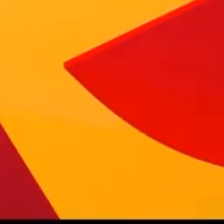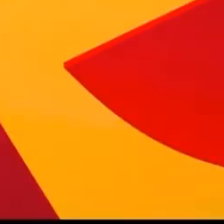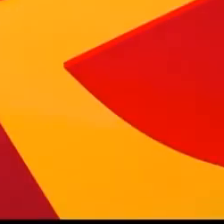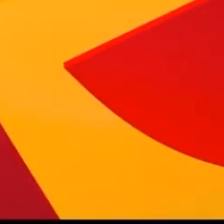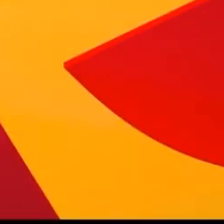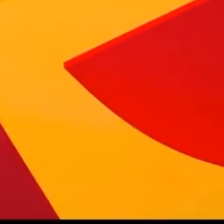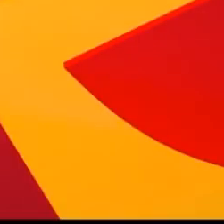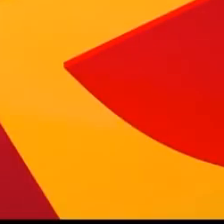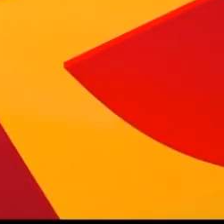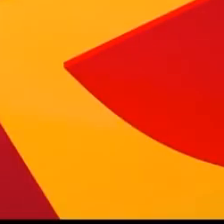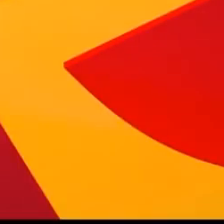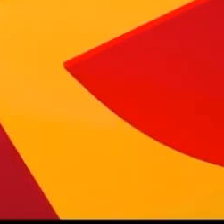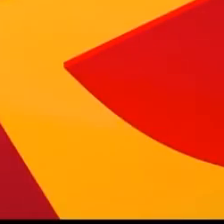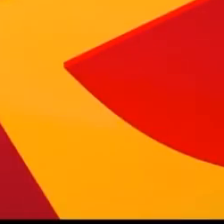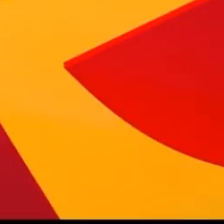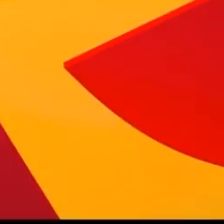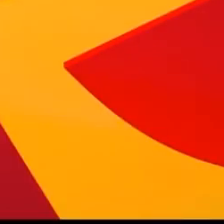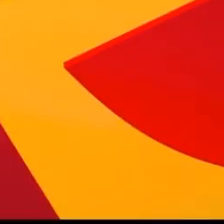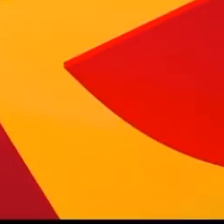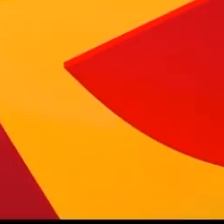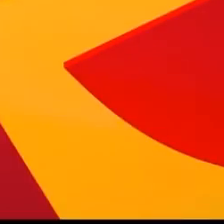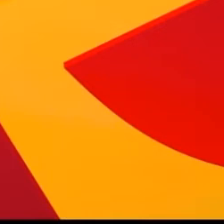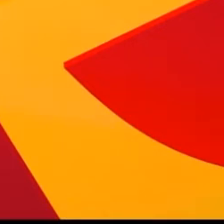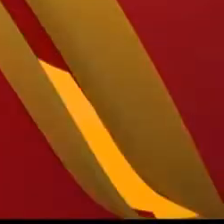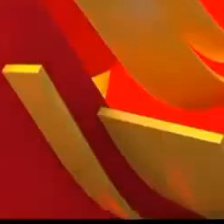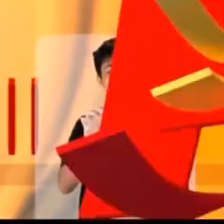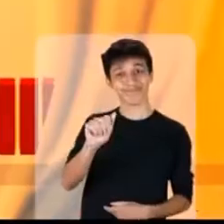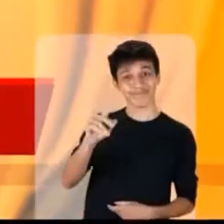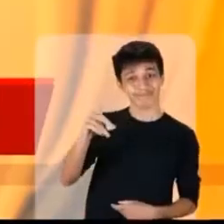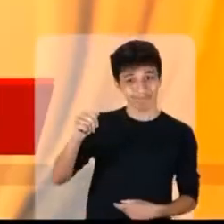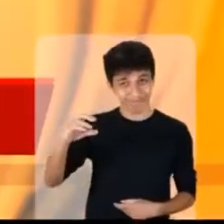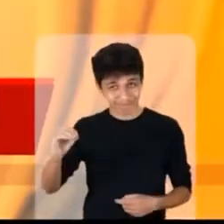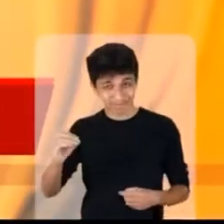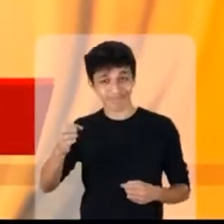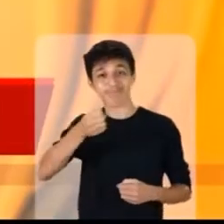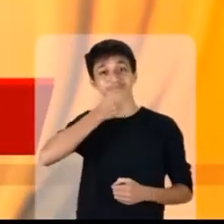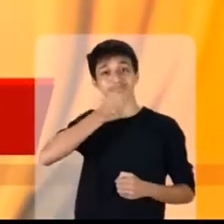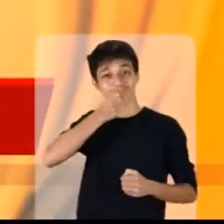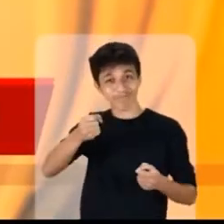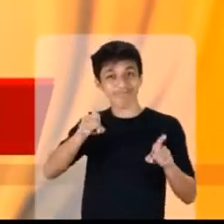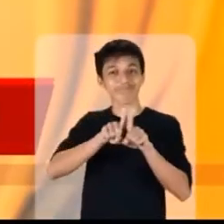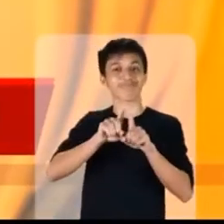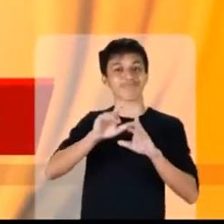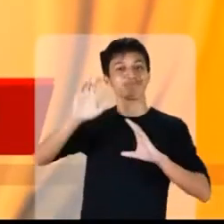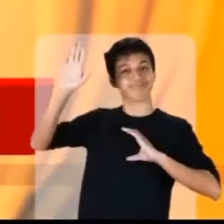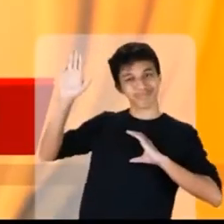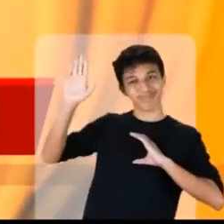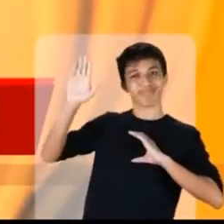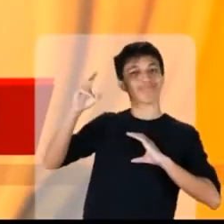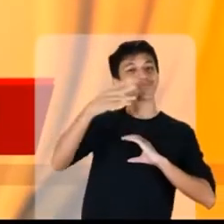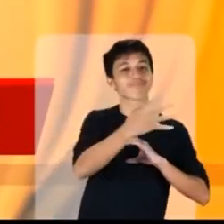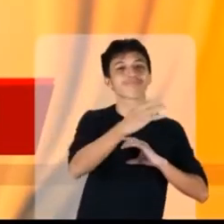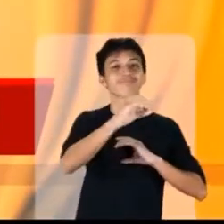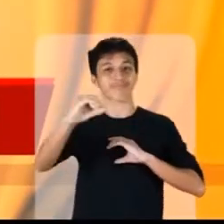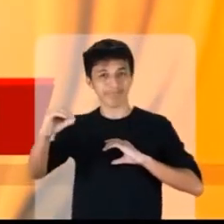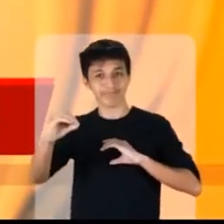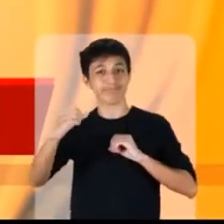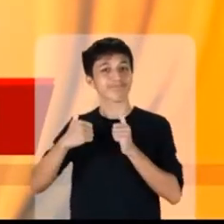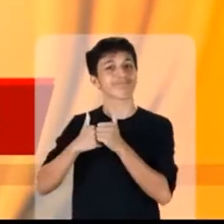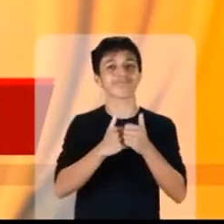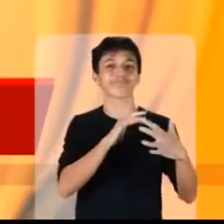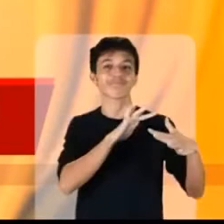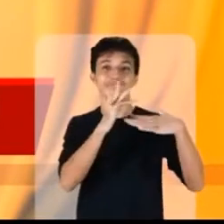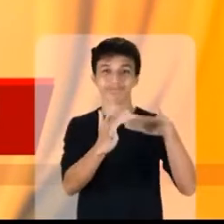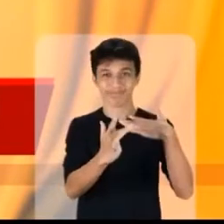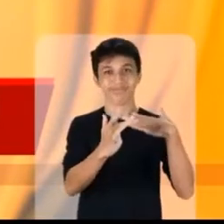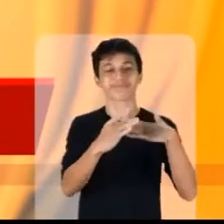candidatos a vereador do PSB. Vote 40. Sou Eduardo Neves, jornalista candidato a vereador com o número 40-0